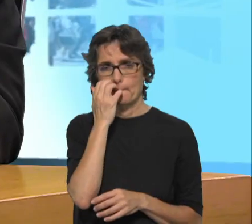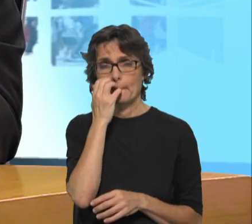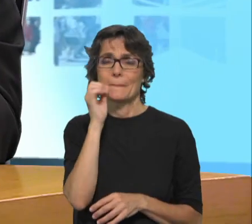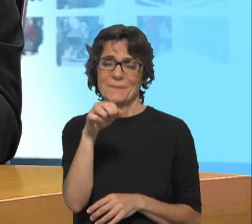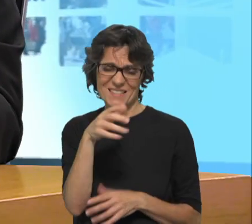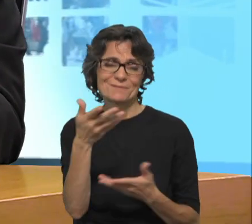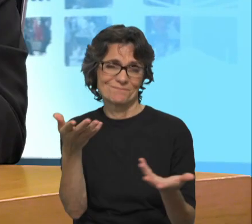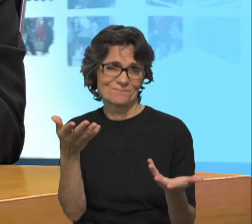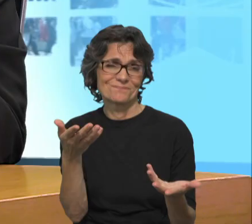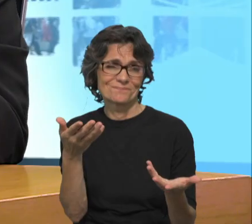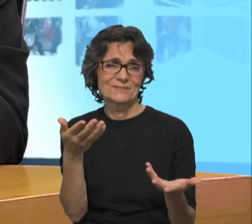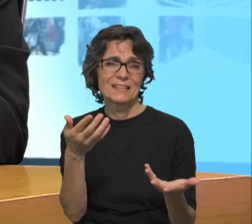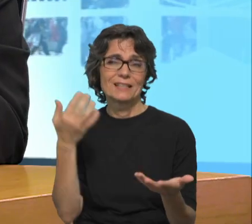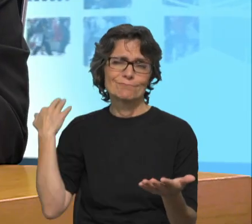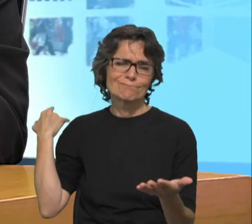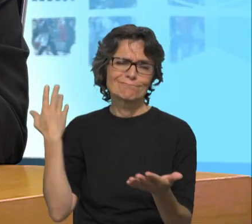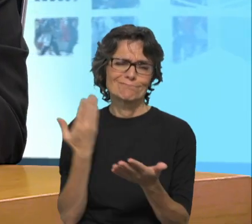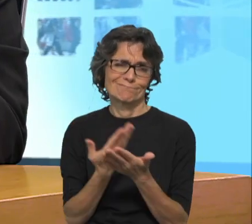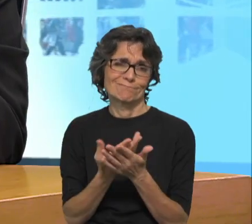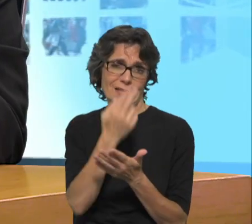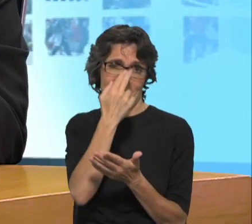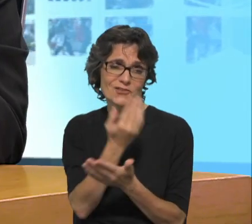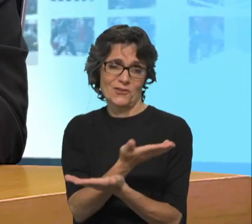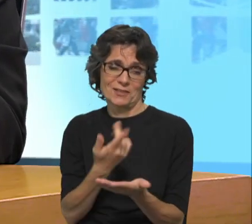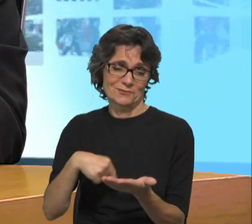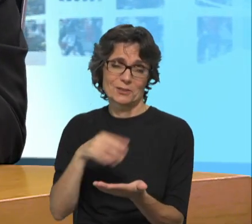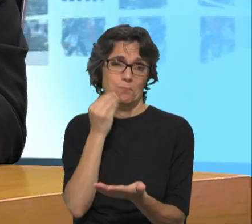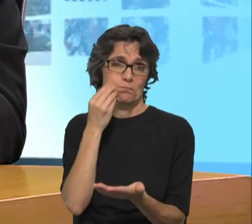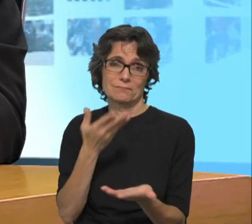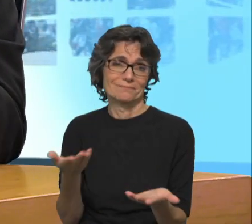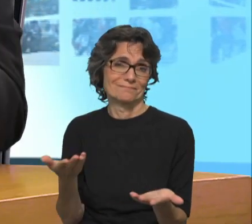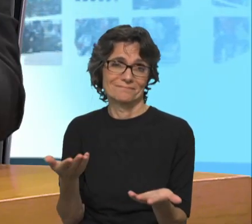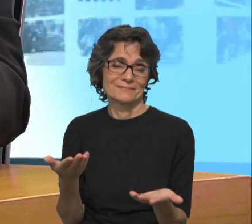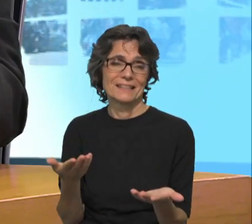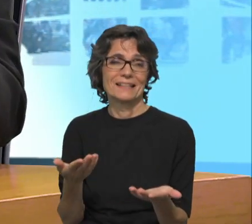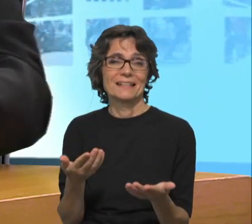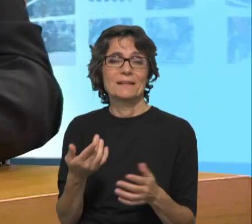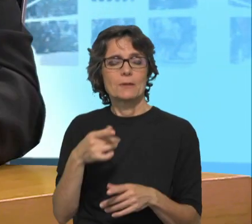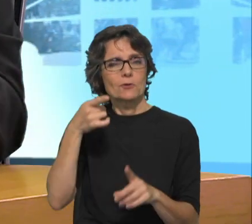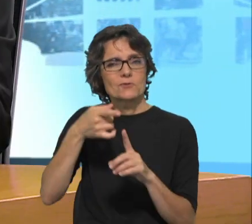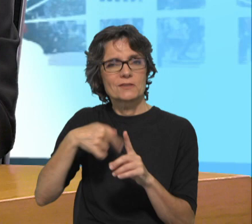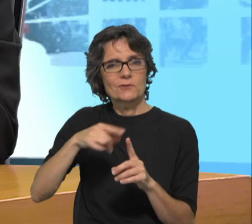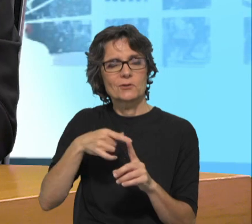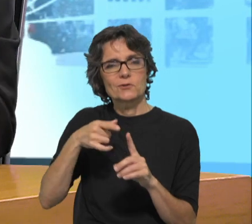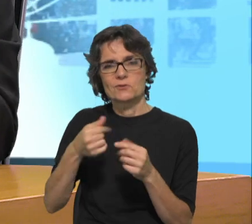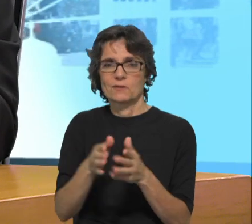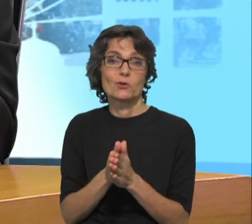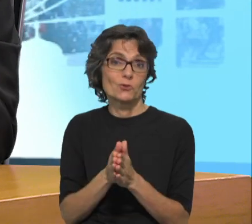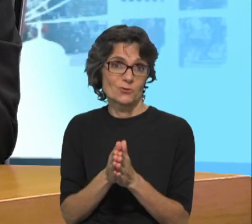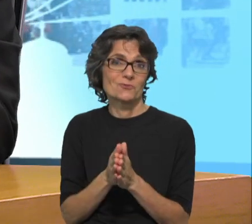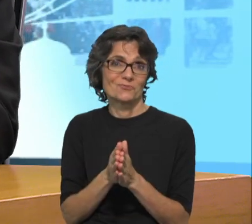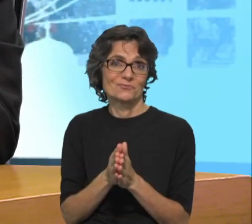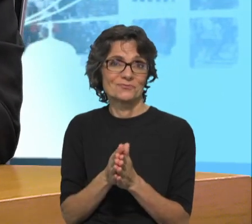também fruto da história e, portanto, essa é a nossa realidade, mas creio que o objetivo é sempre chegar a todos e ao